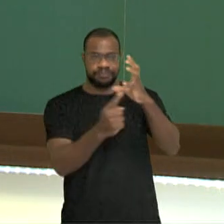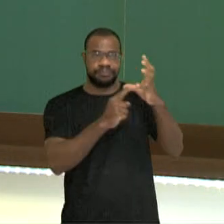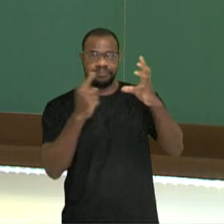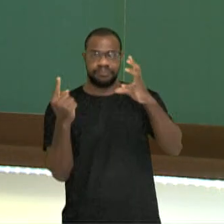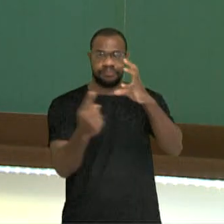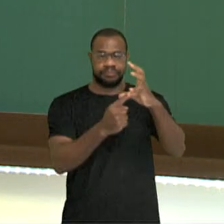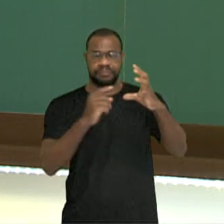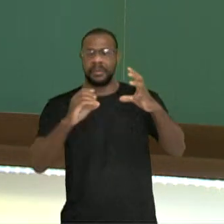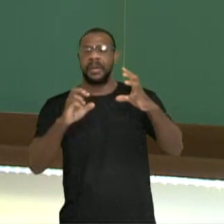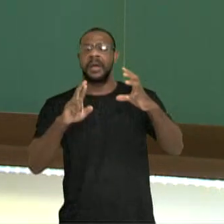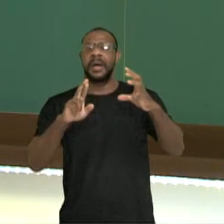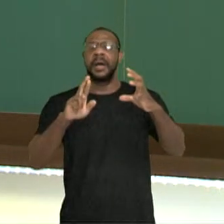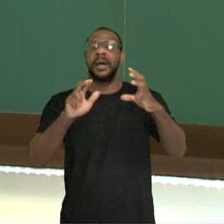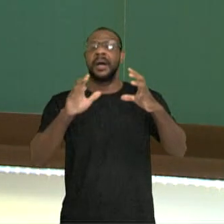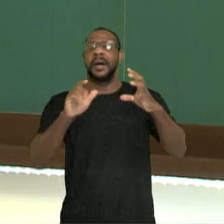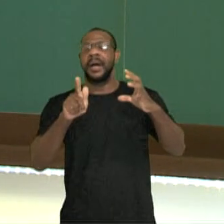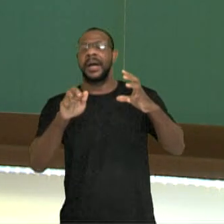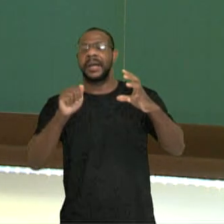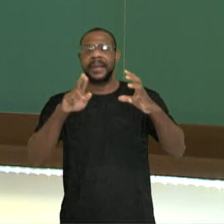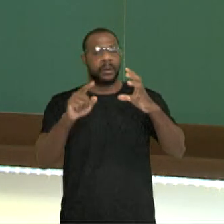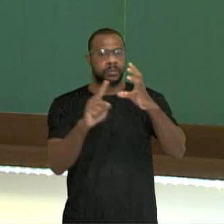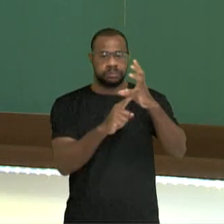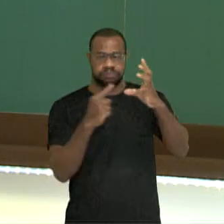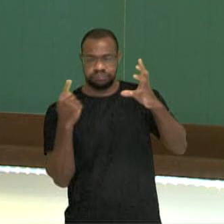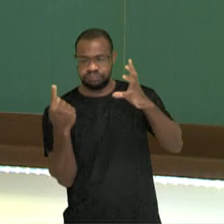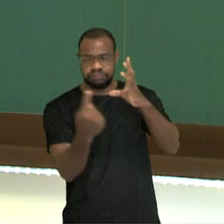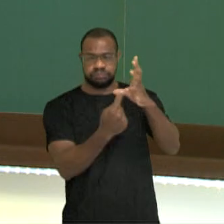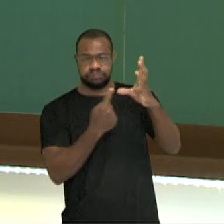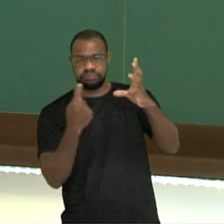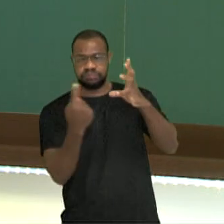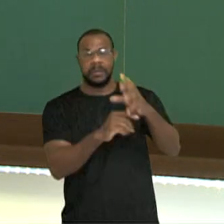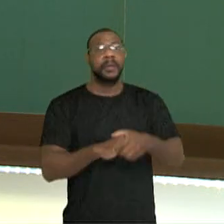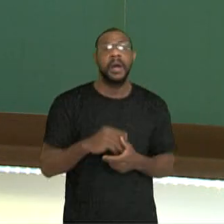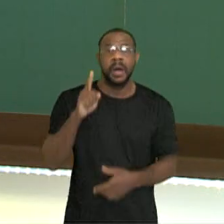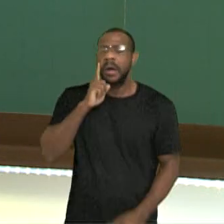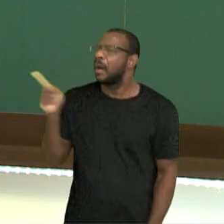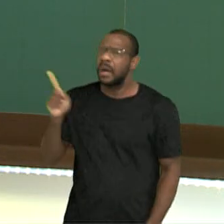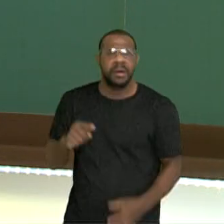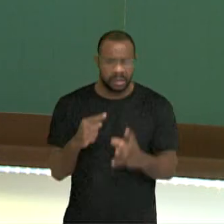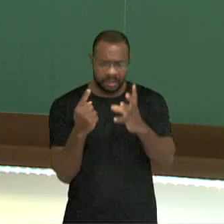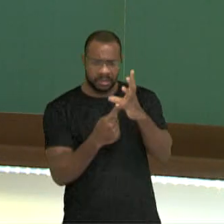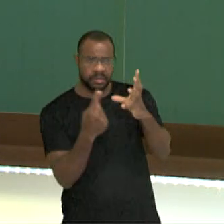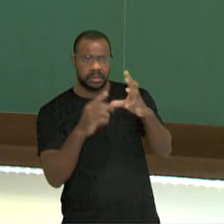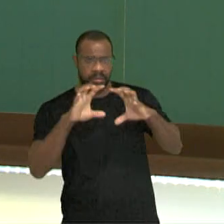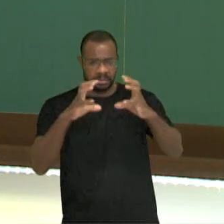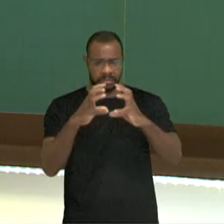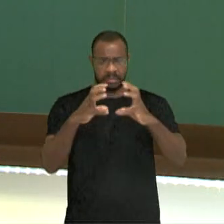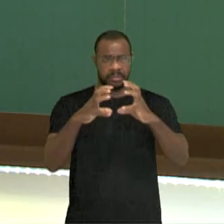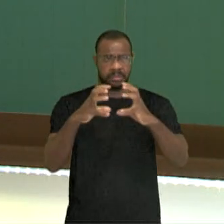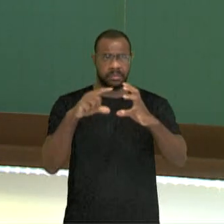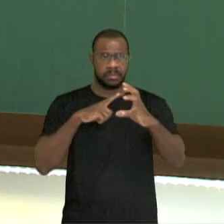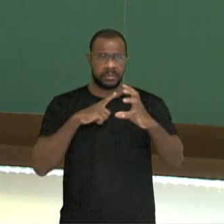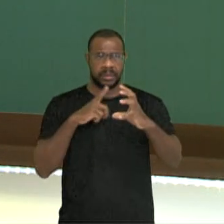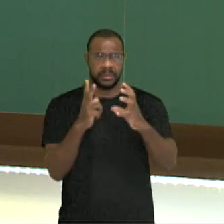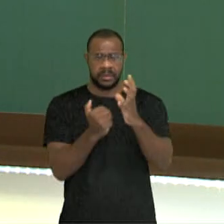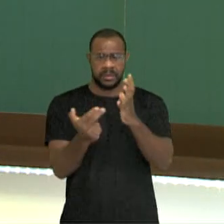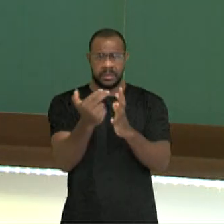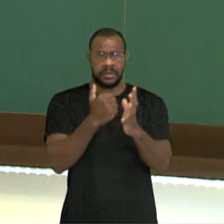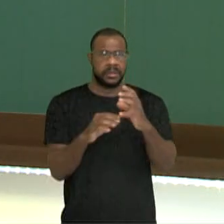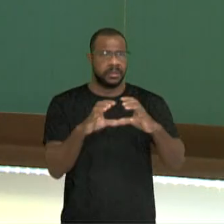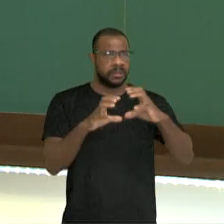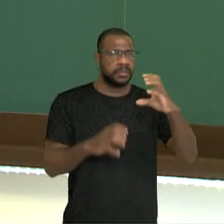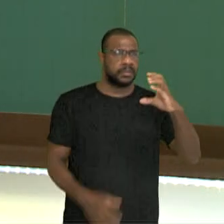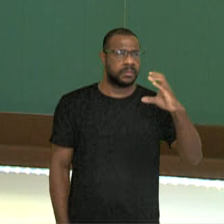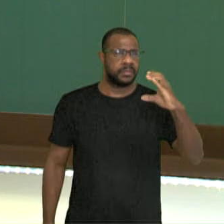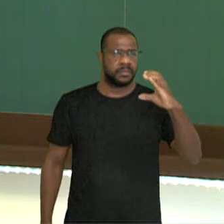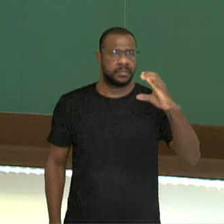superfície esférica, que é o que nos interessa, ela vai ser o seguinte: nós temos aqui uma figura gerada, que vai ser uma